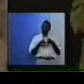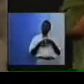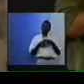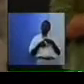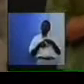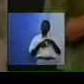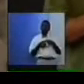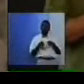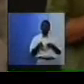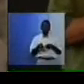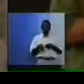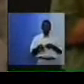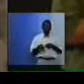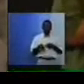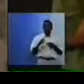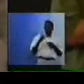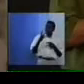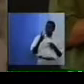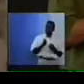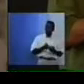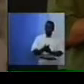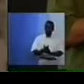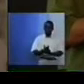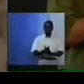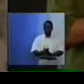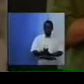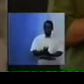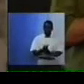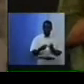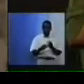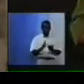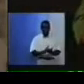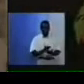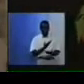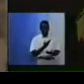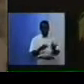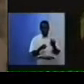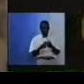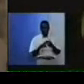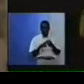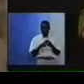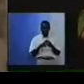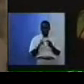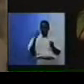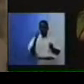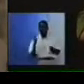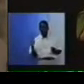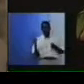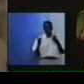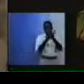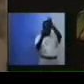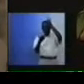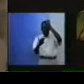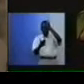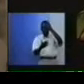masturbação, a primeira revista pornô, a primeira briga, a primeira infidelidade, o primeiro tapa.